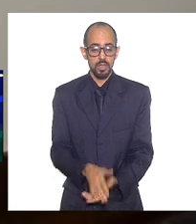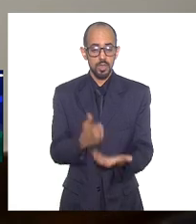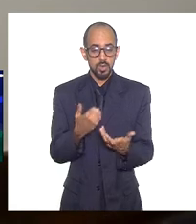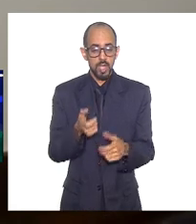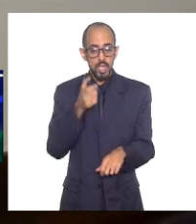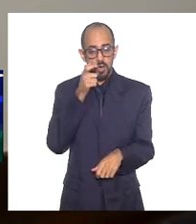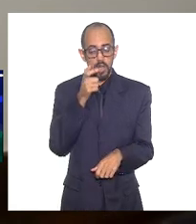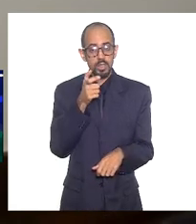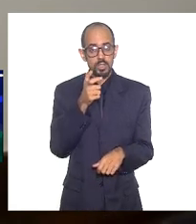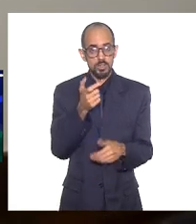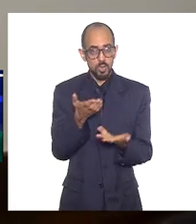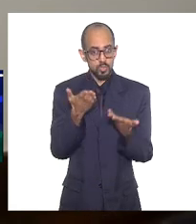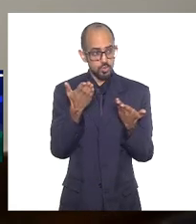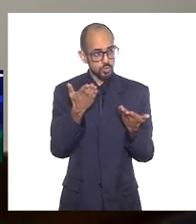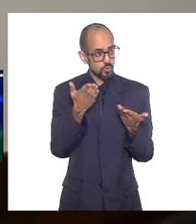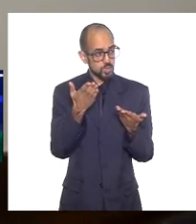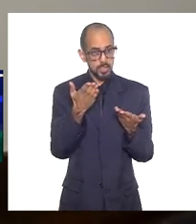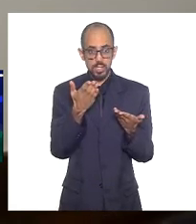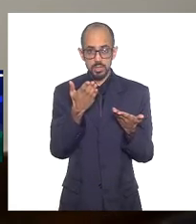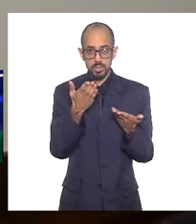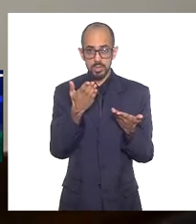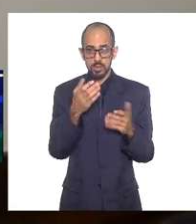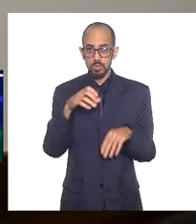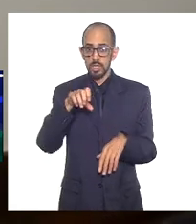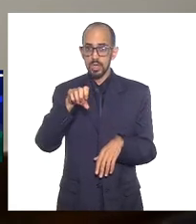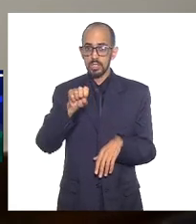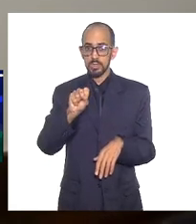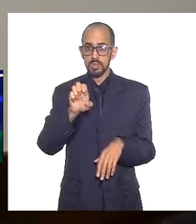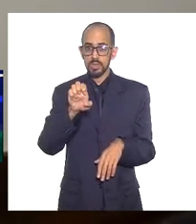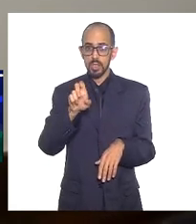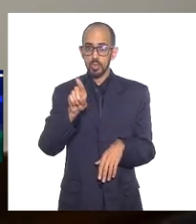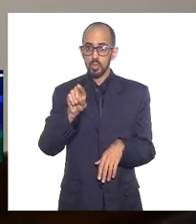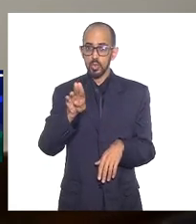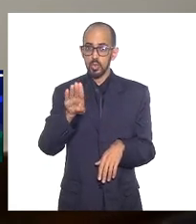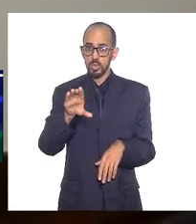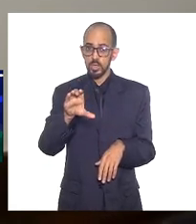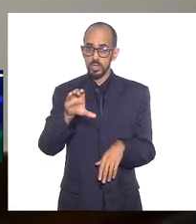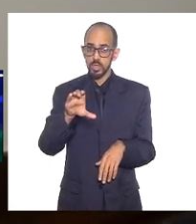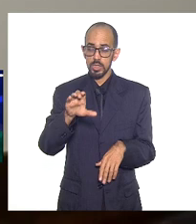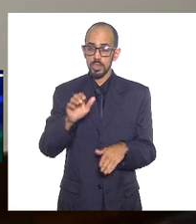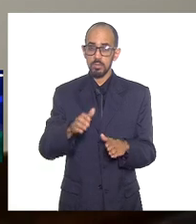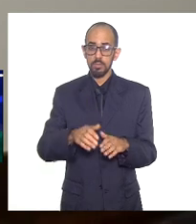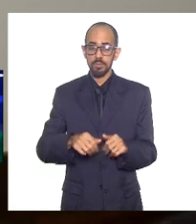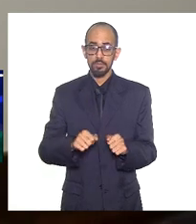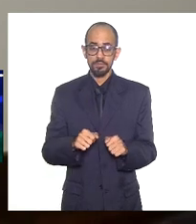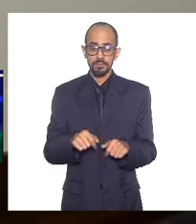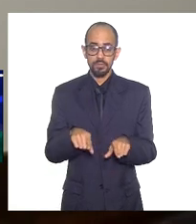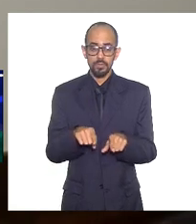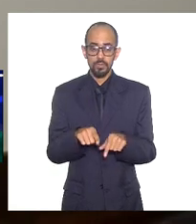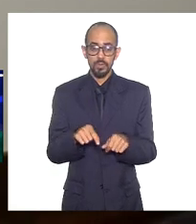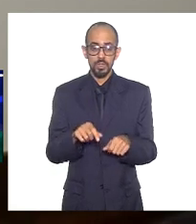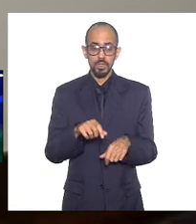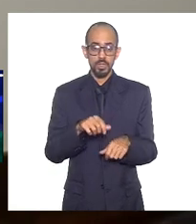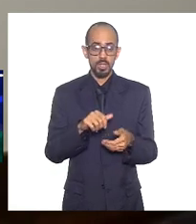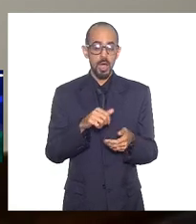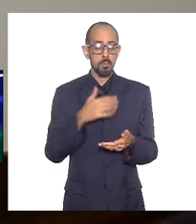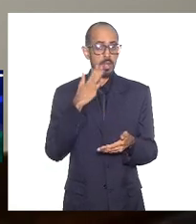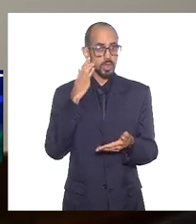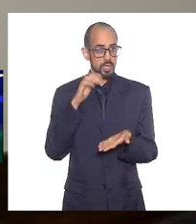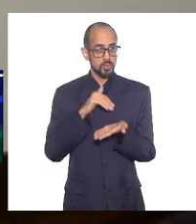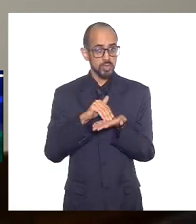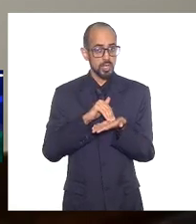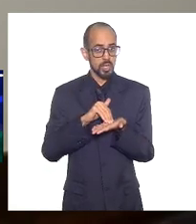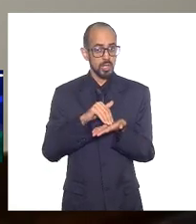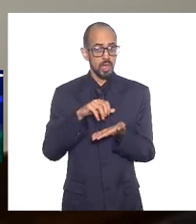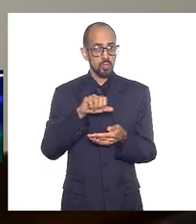atenção, portanto, para que a SEDUC o clamor que farei ao secretário Alexandre Valle amanhã, se